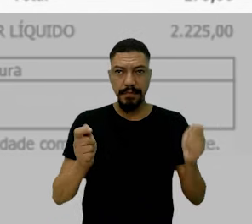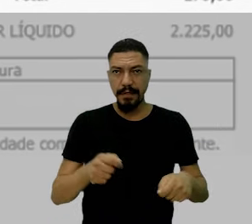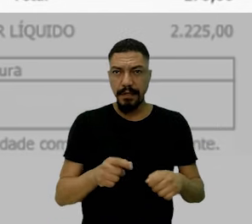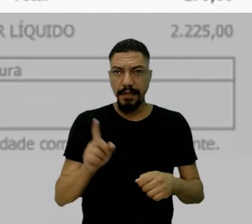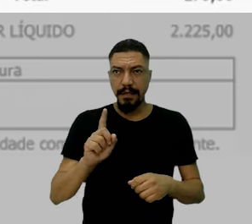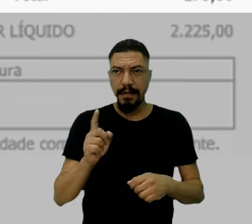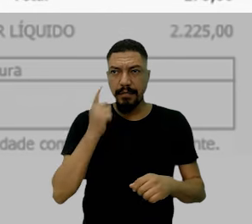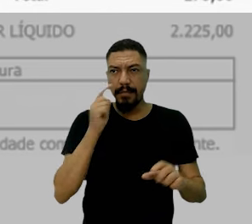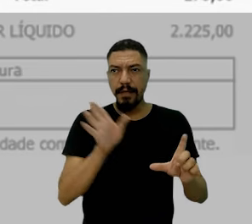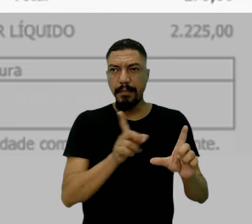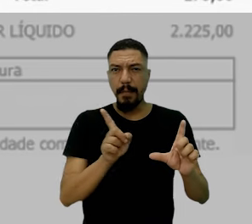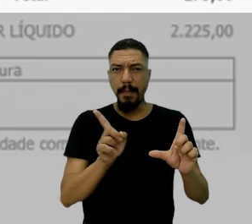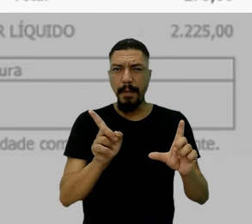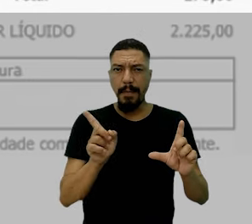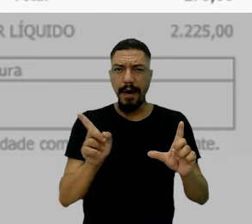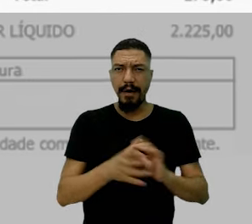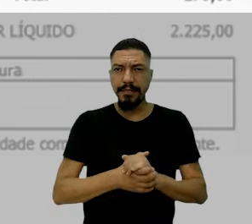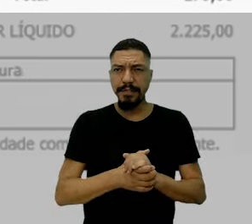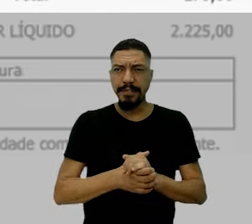Será que rola? Aí vai do ladinho.